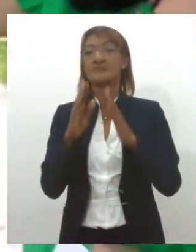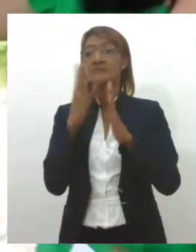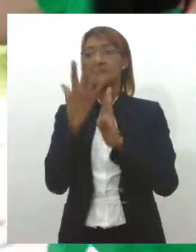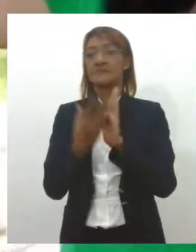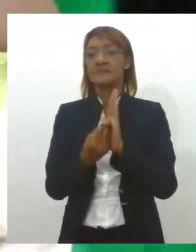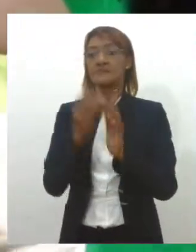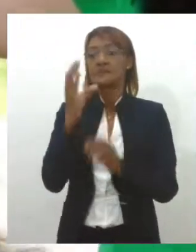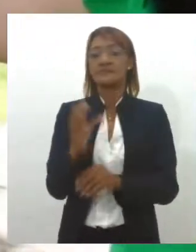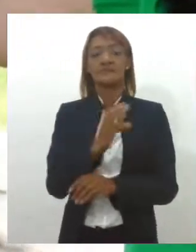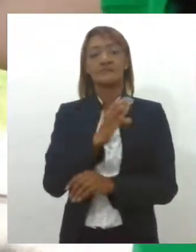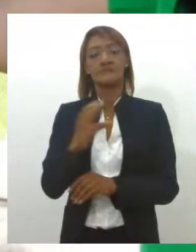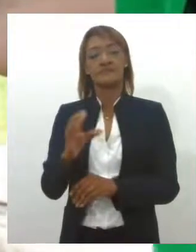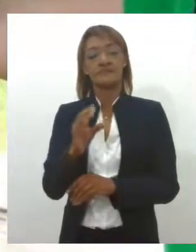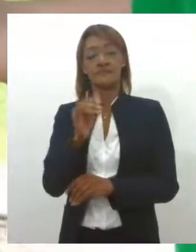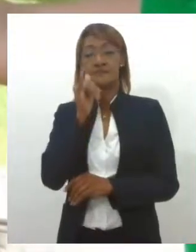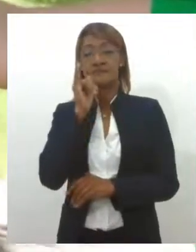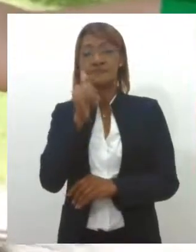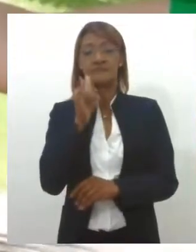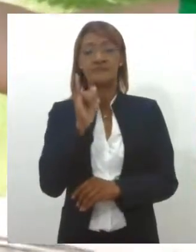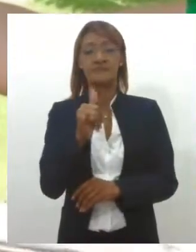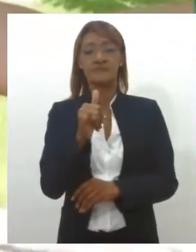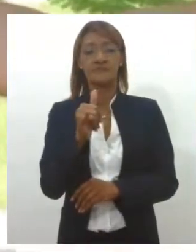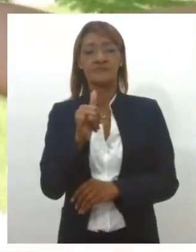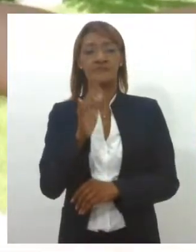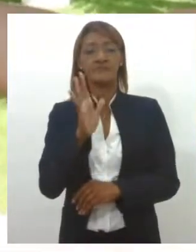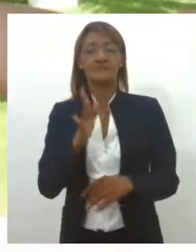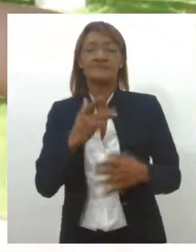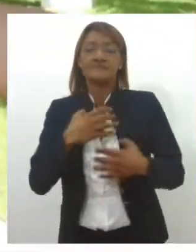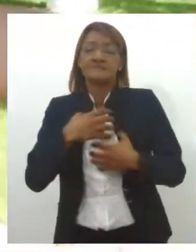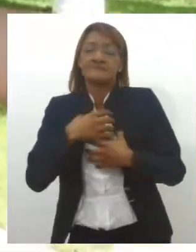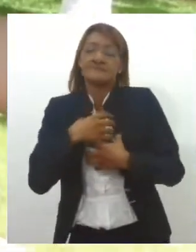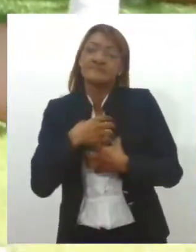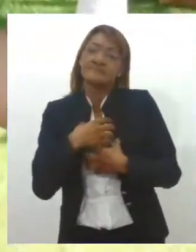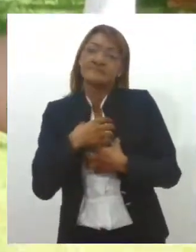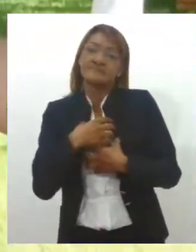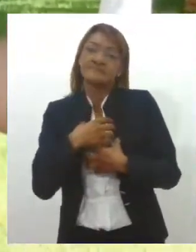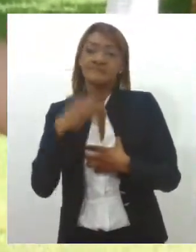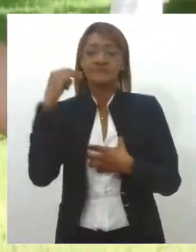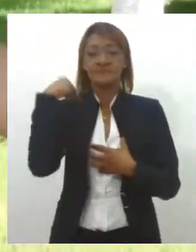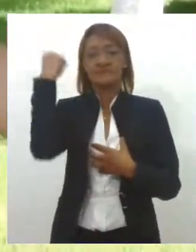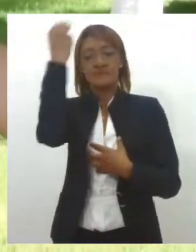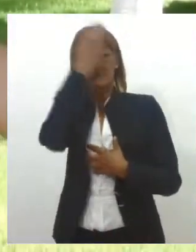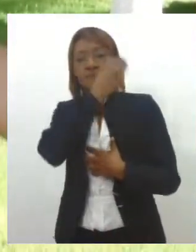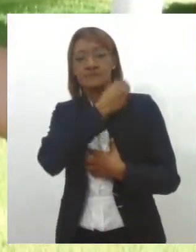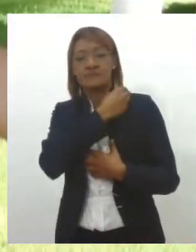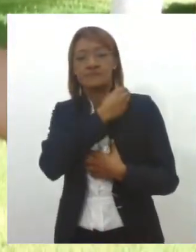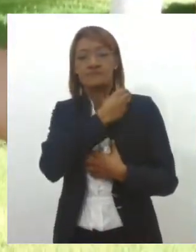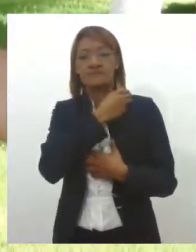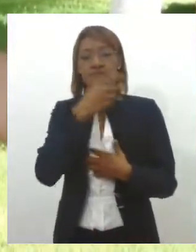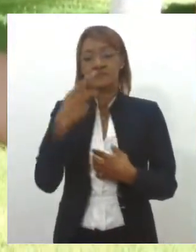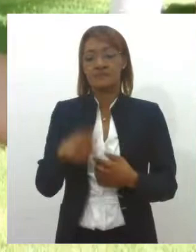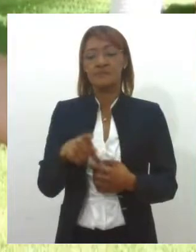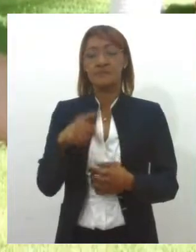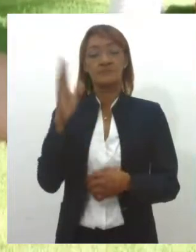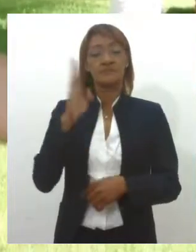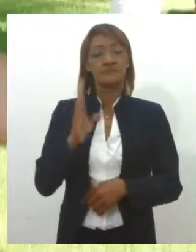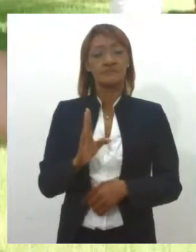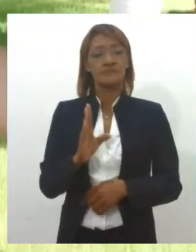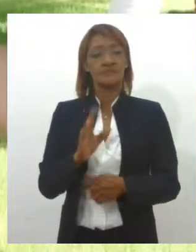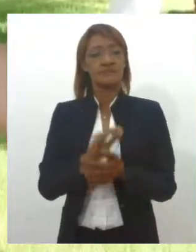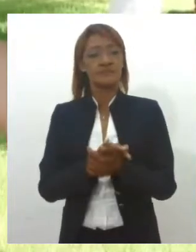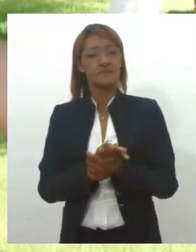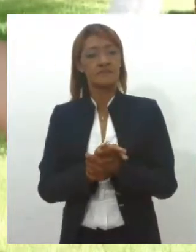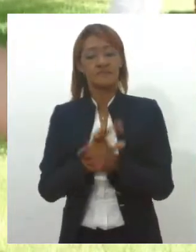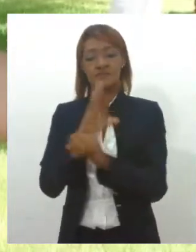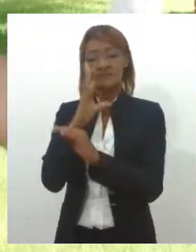conta a história dos servos do coração imaculado de Maria aqui no Brasil tá certo uma congregação que tem como